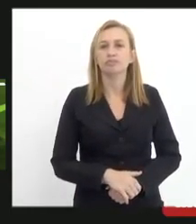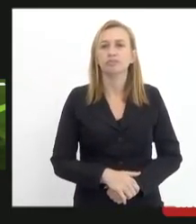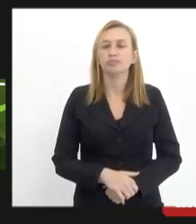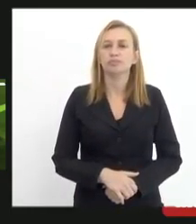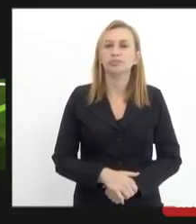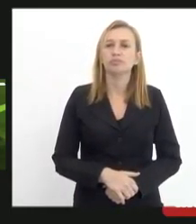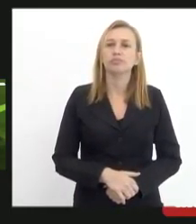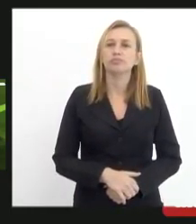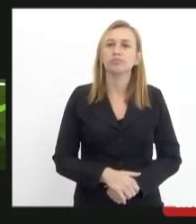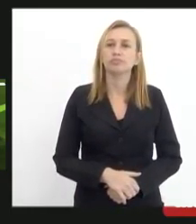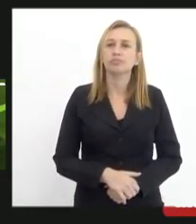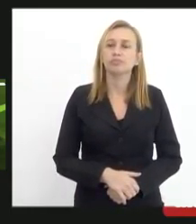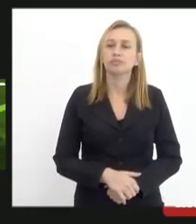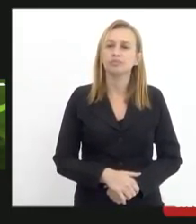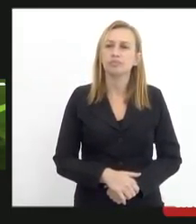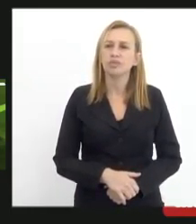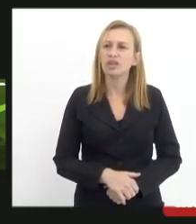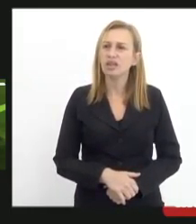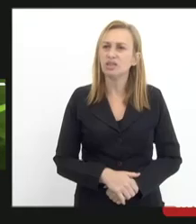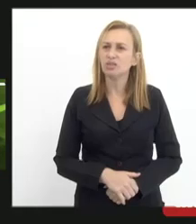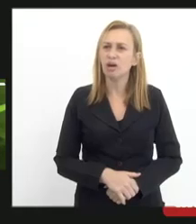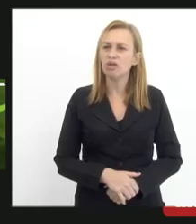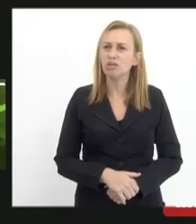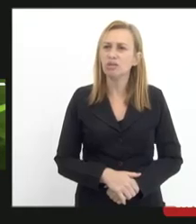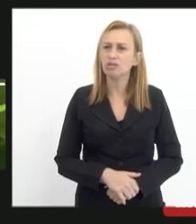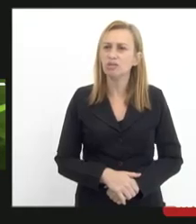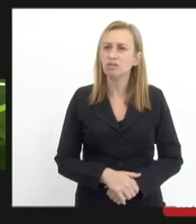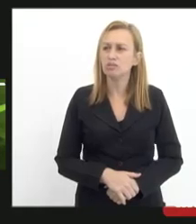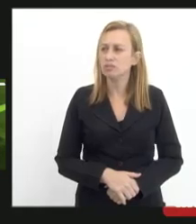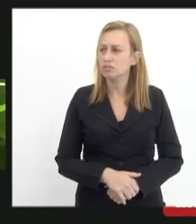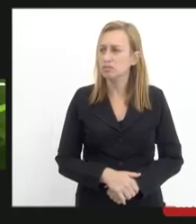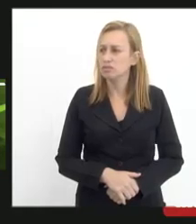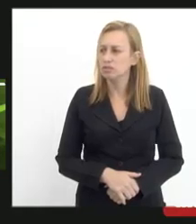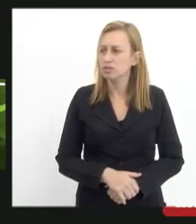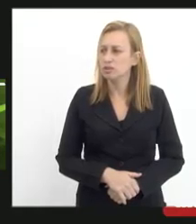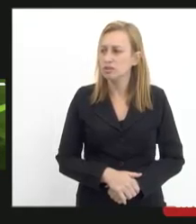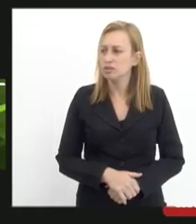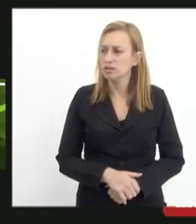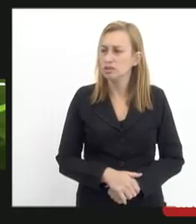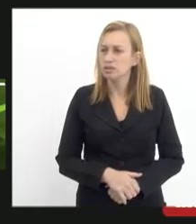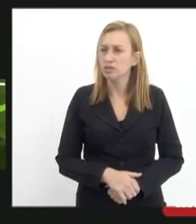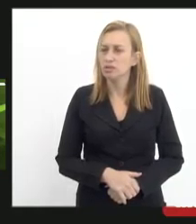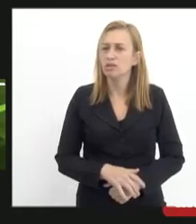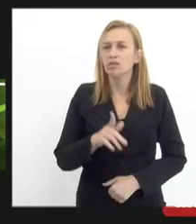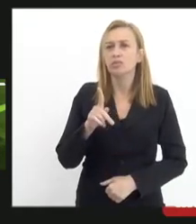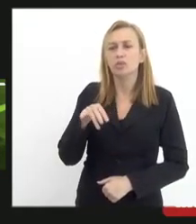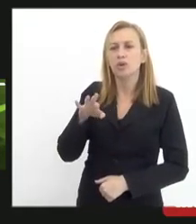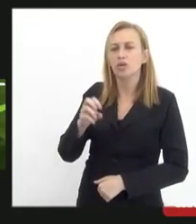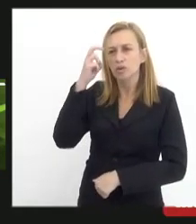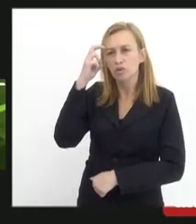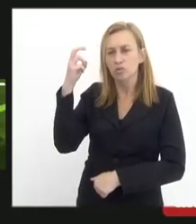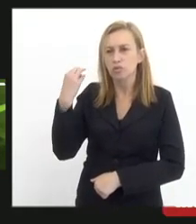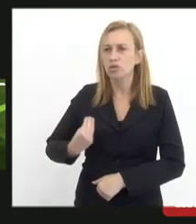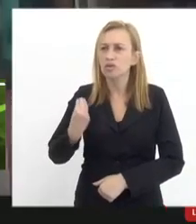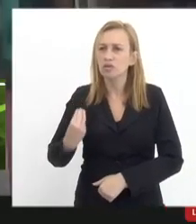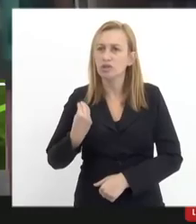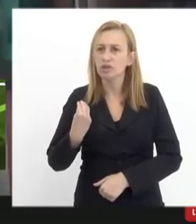Embora em seu auge, programa Cultura Viva teve